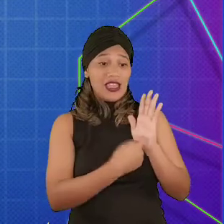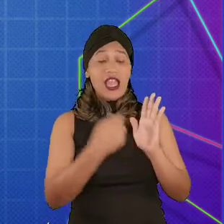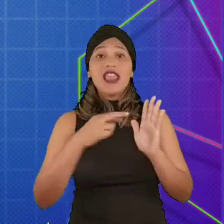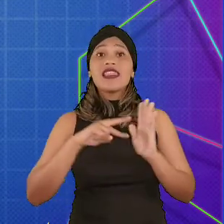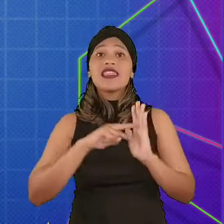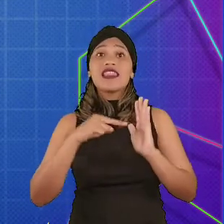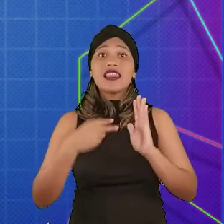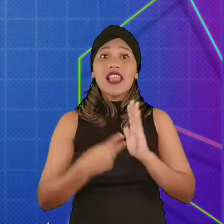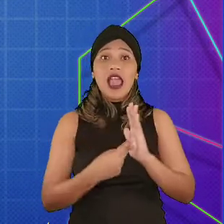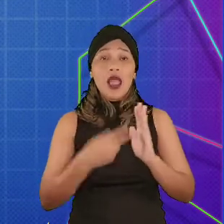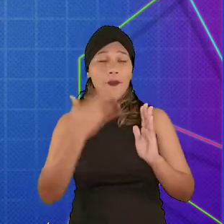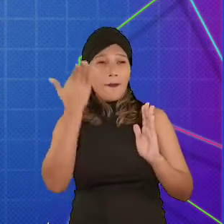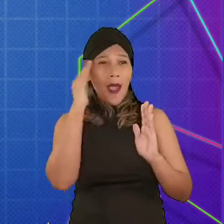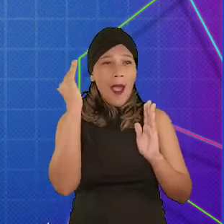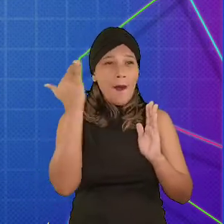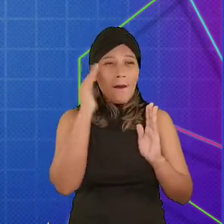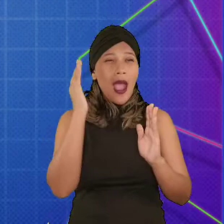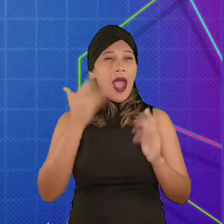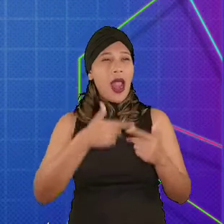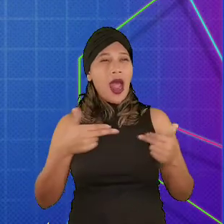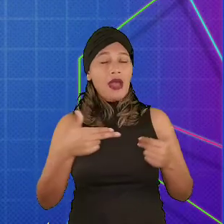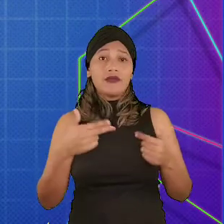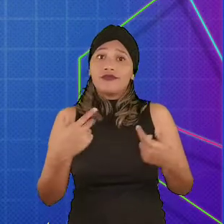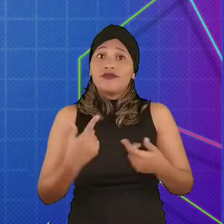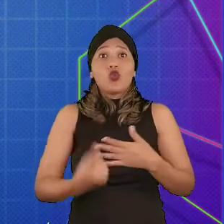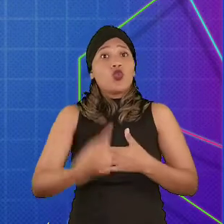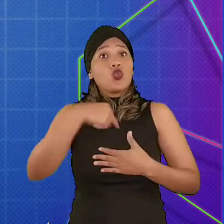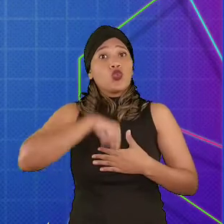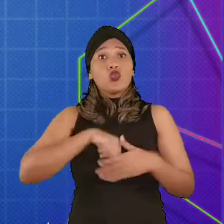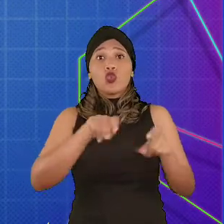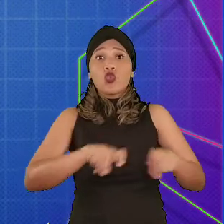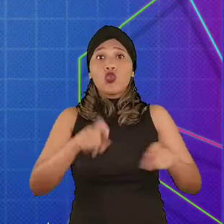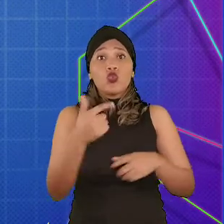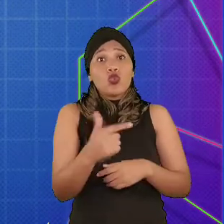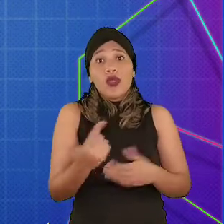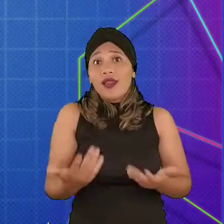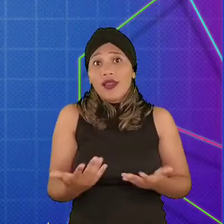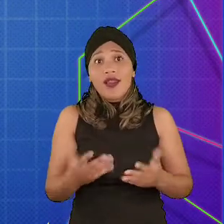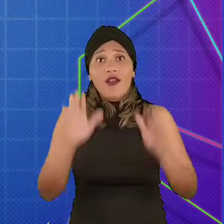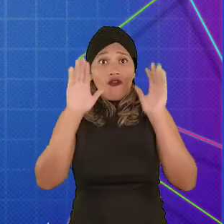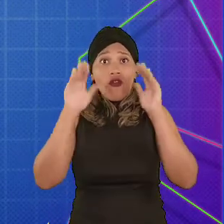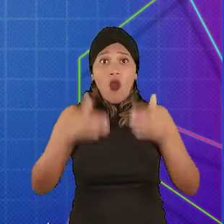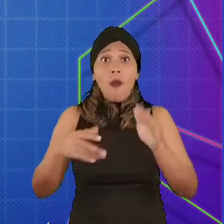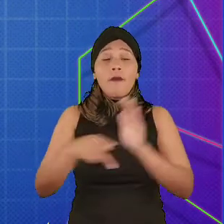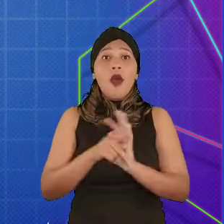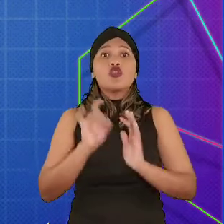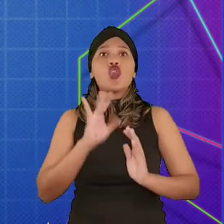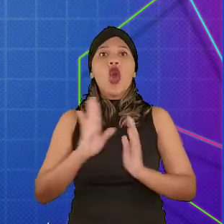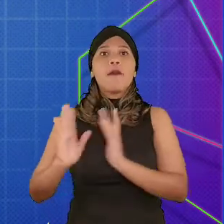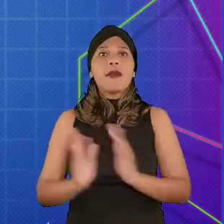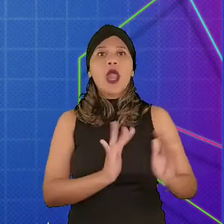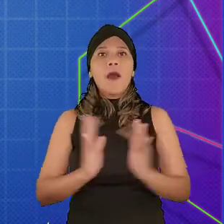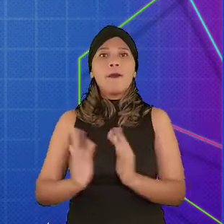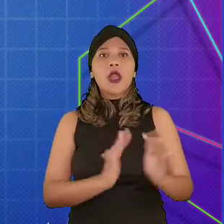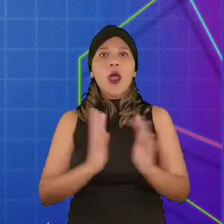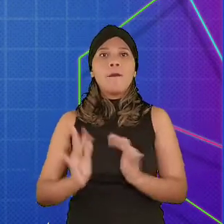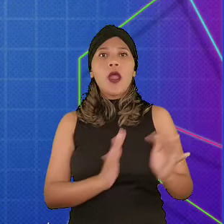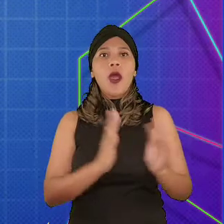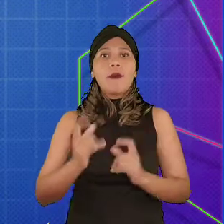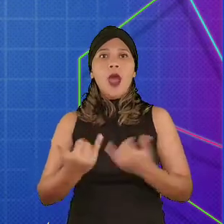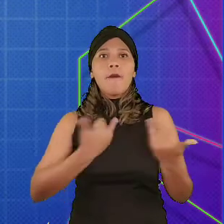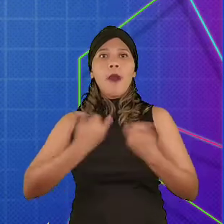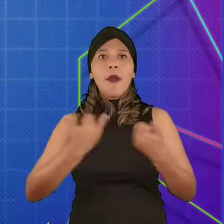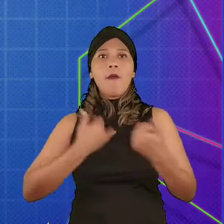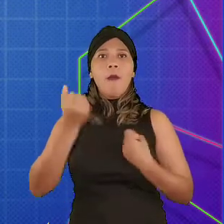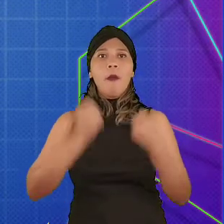interpretação de texto Então a gente tem que explicar detalhadamente o que a gente quer que ele Execute afinal ele é uma máquina voltada para o processamento